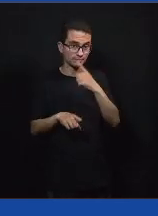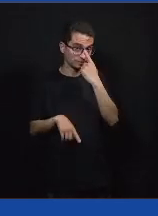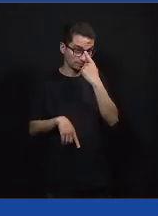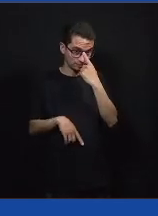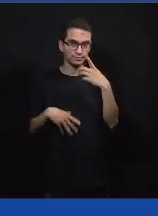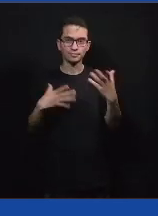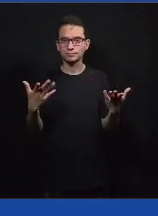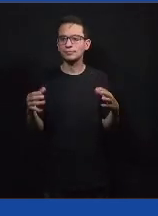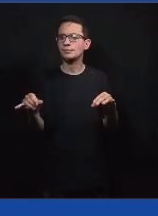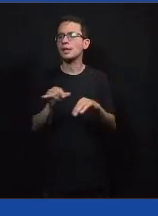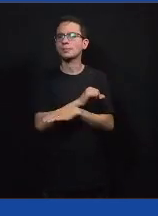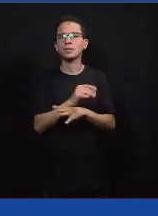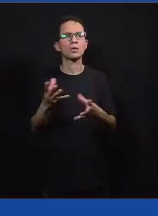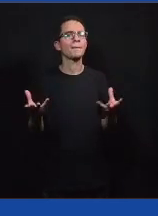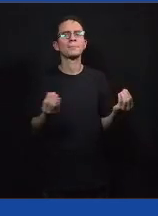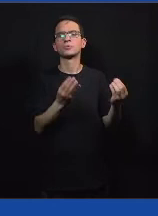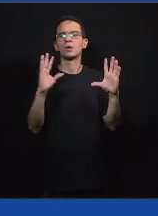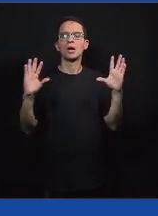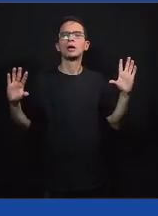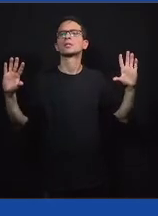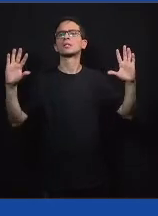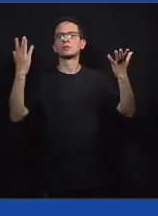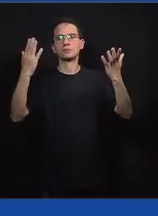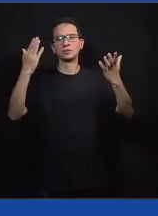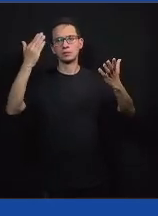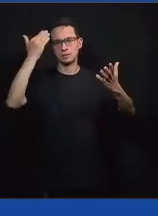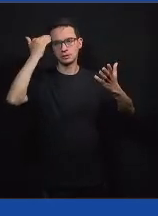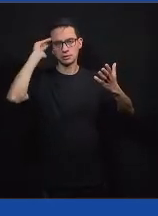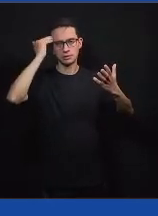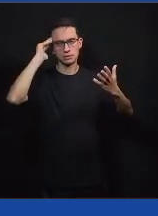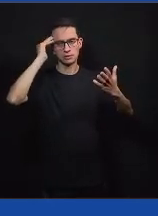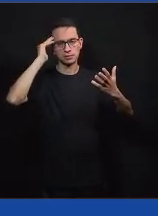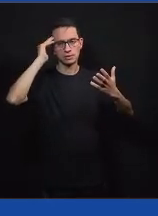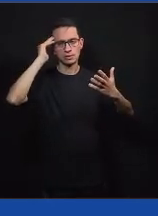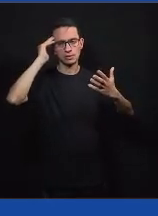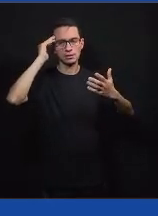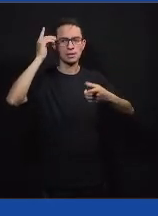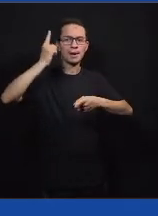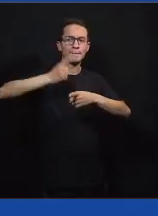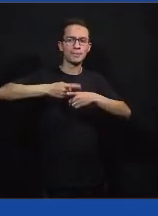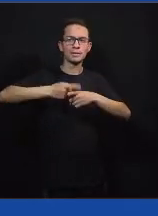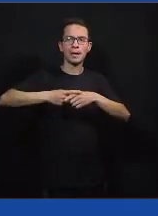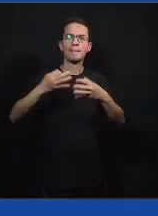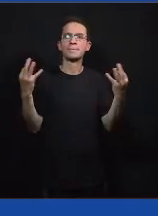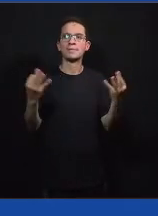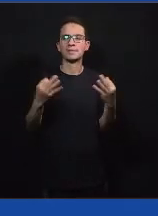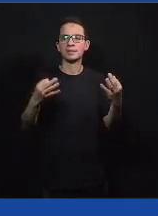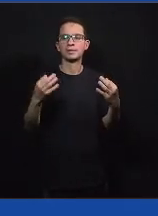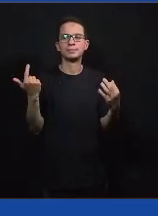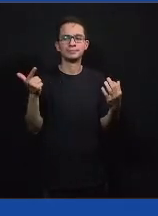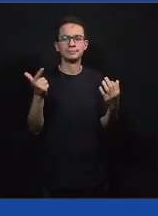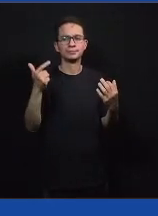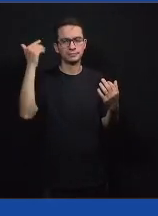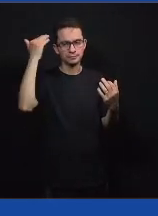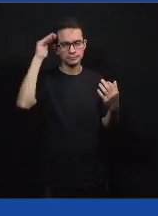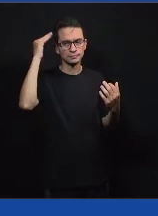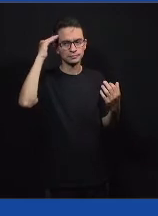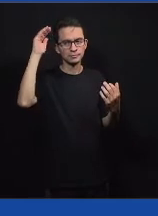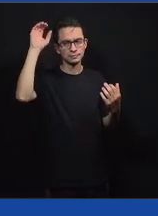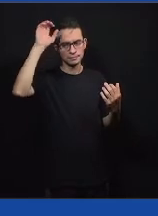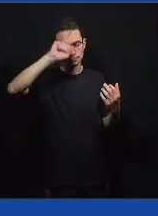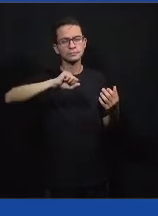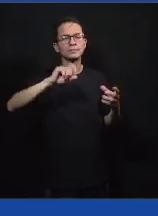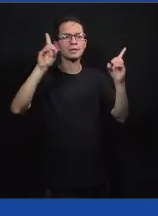projetos que aconteceram E aí nós temos tivemos a ilustração aí perfeita da Adriele trazendo de pessoas com deficiência